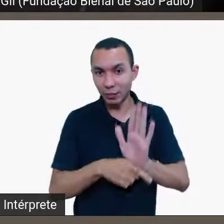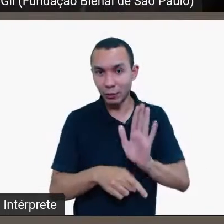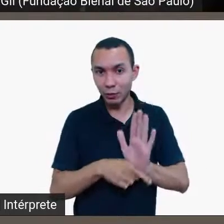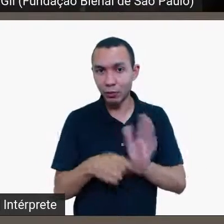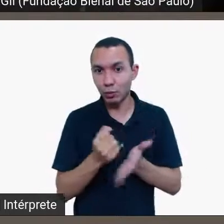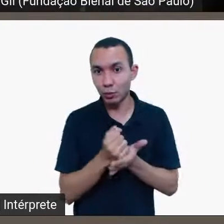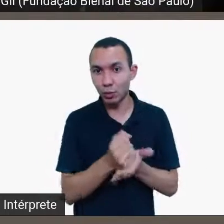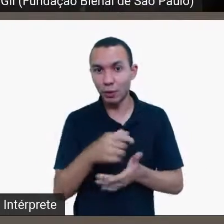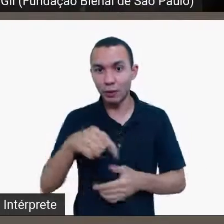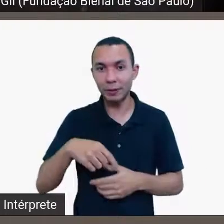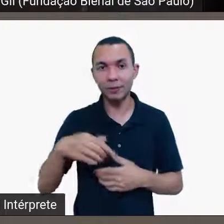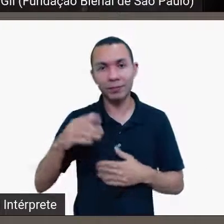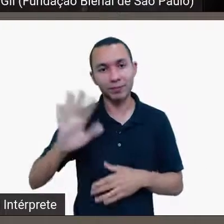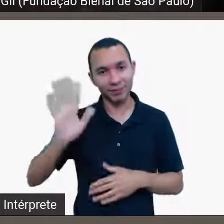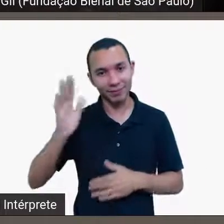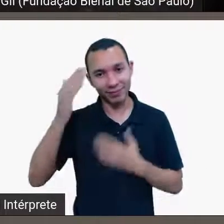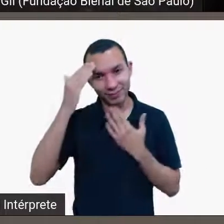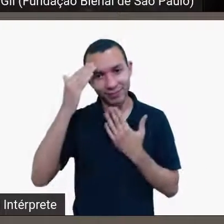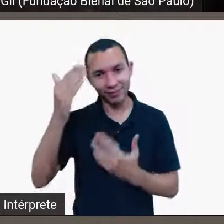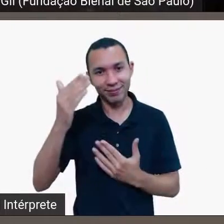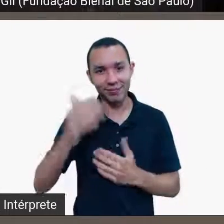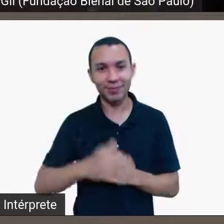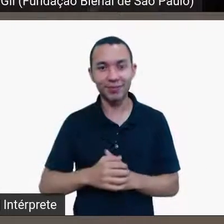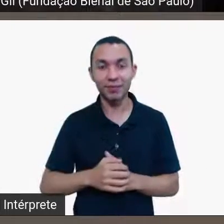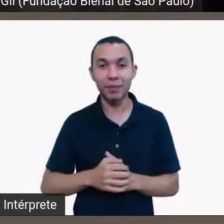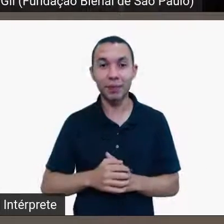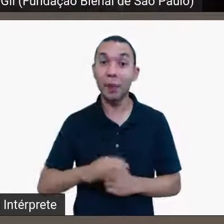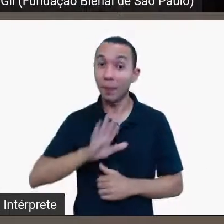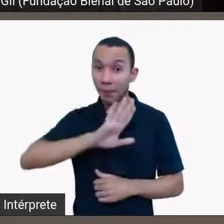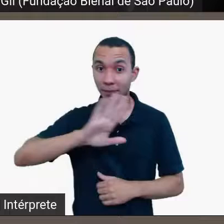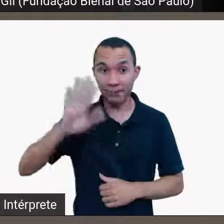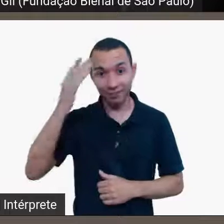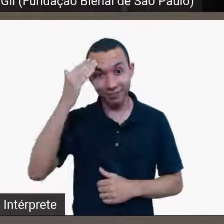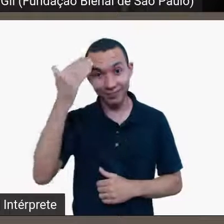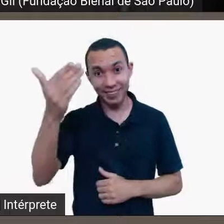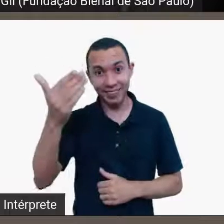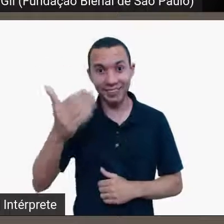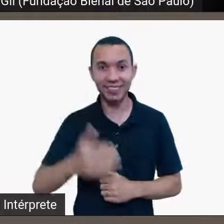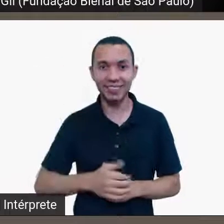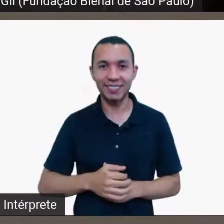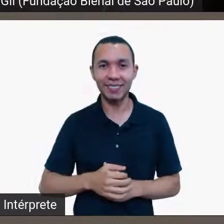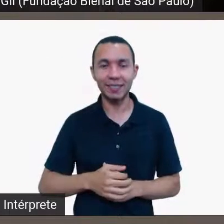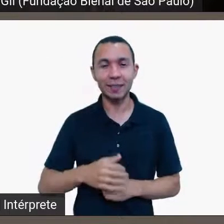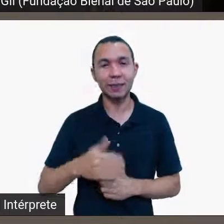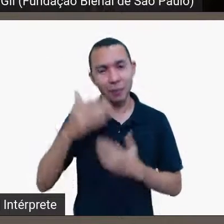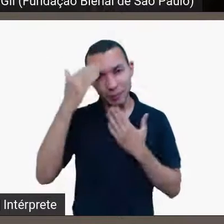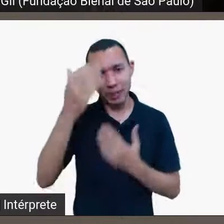Até breve. Obrigado. Obrigado, pessoal. Boa noite.